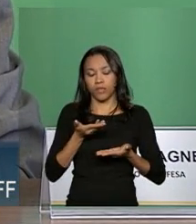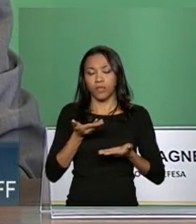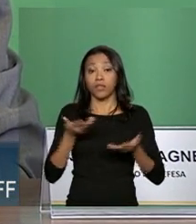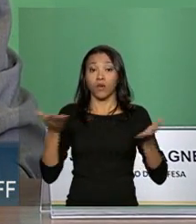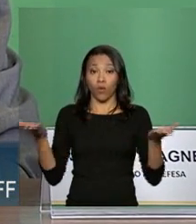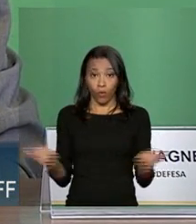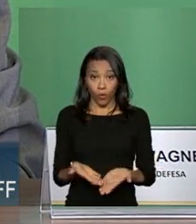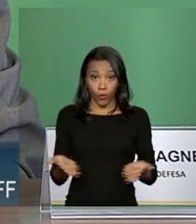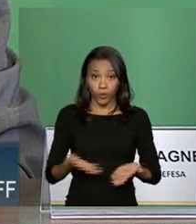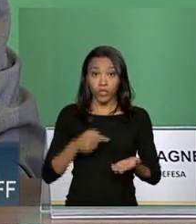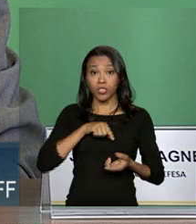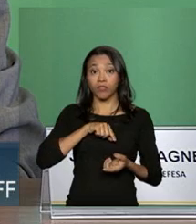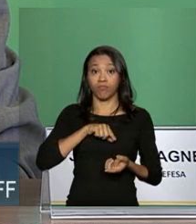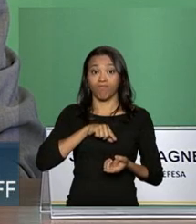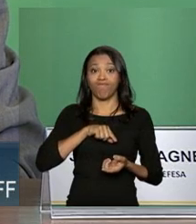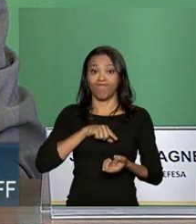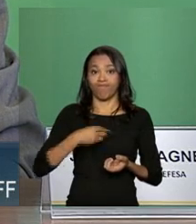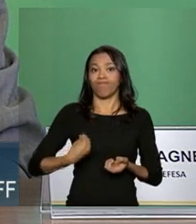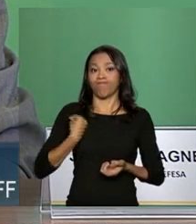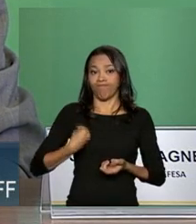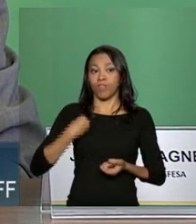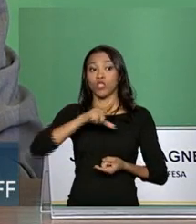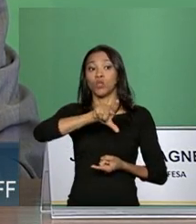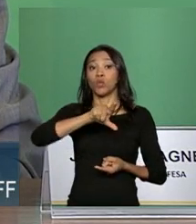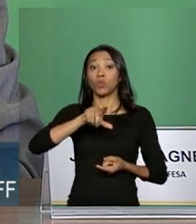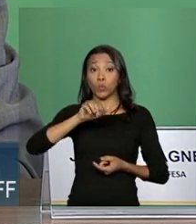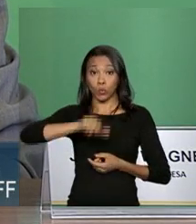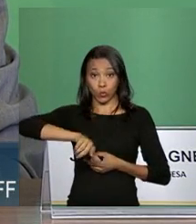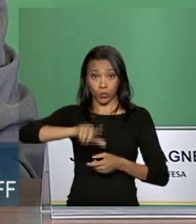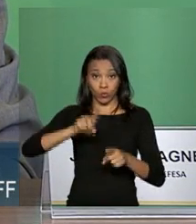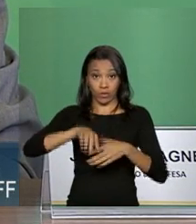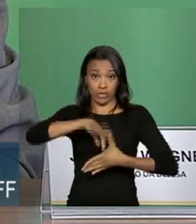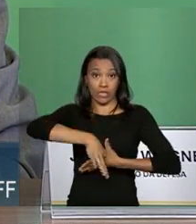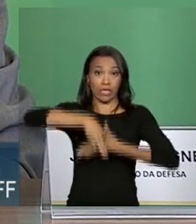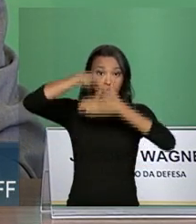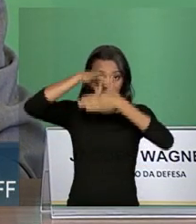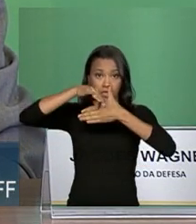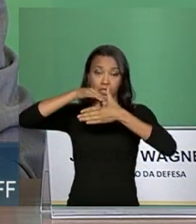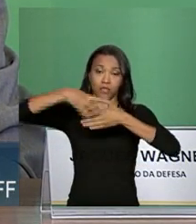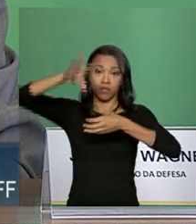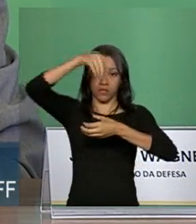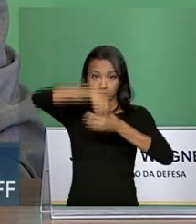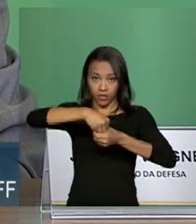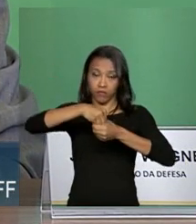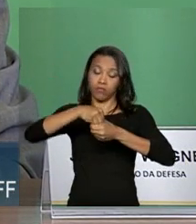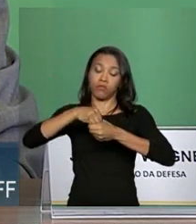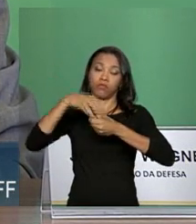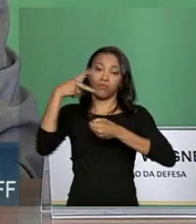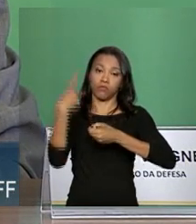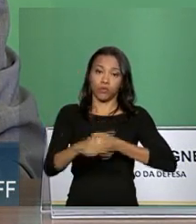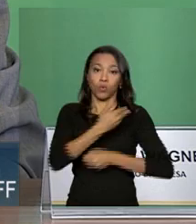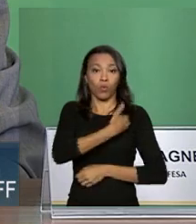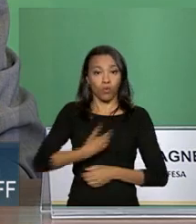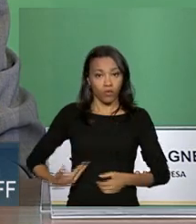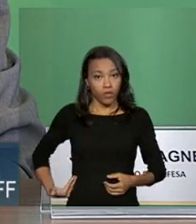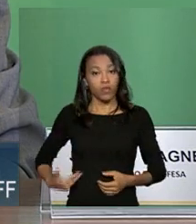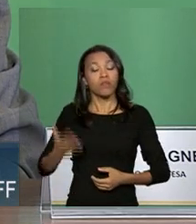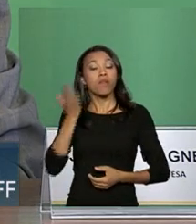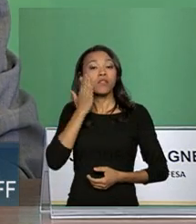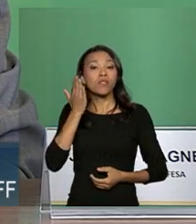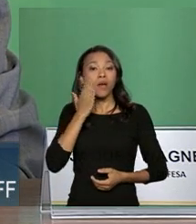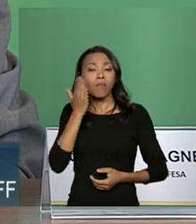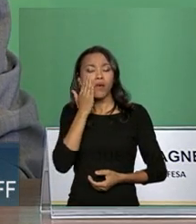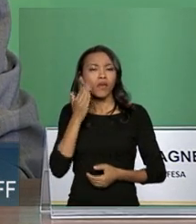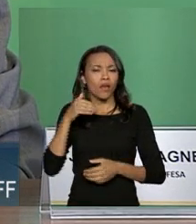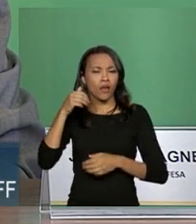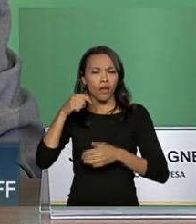Hoje os líderes estão chegando, deve haver uma reunião dos líderes da base, exatamente para analisar essa